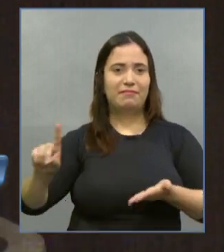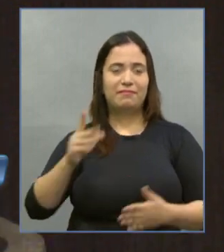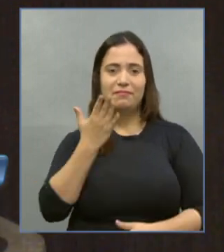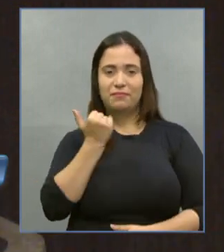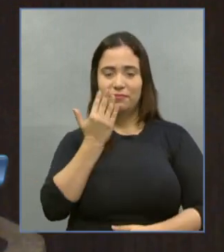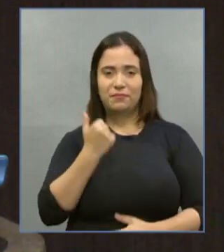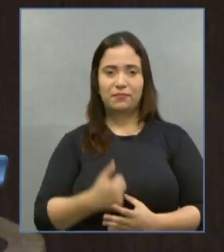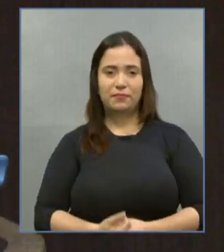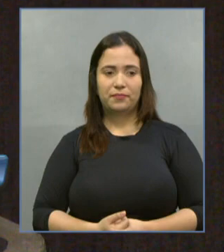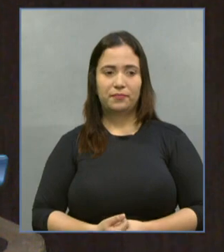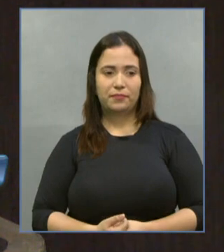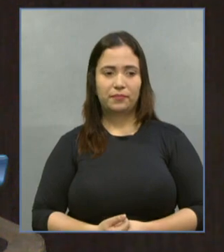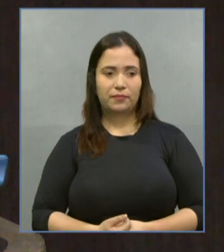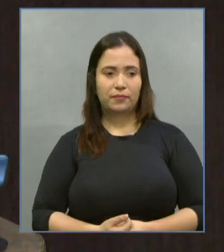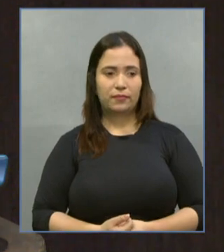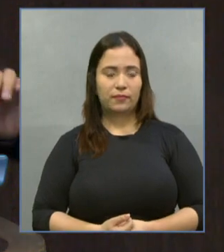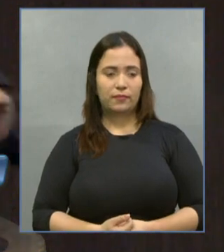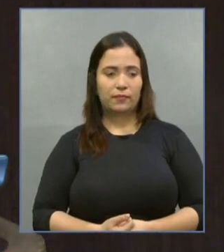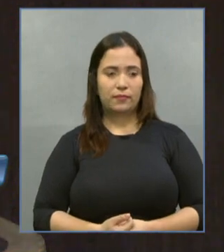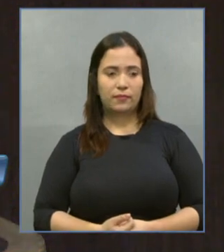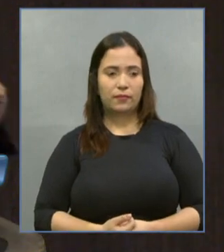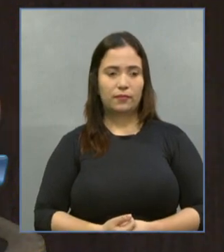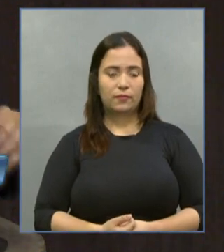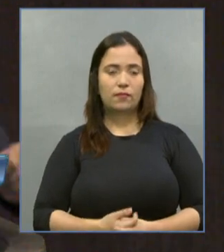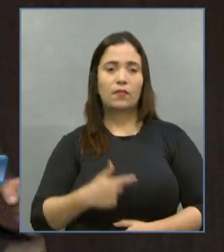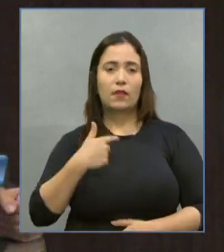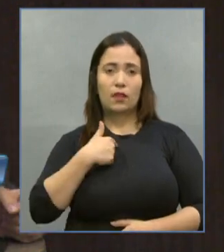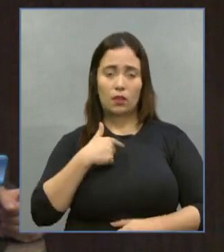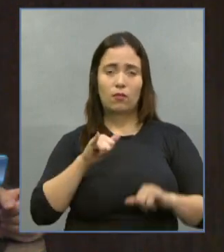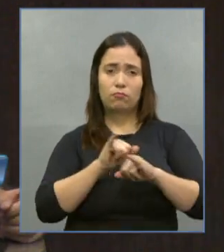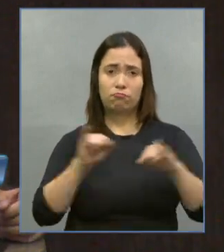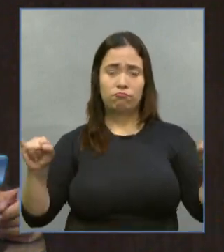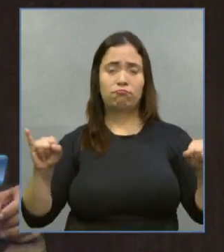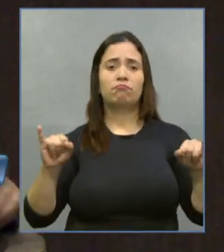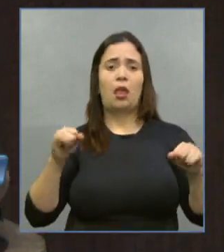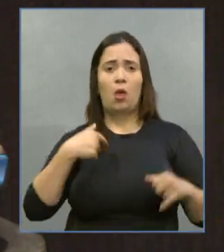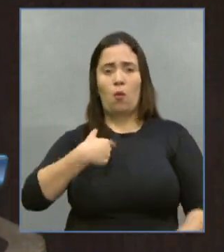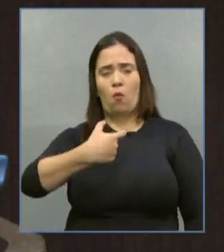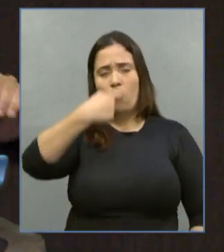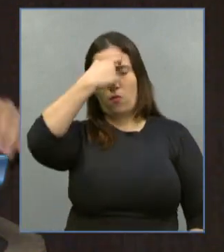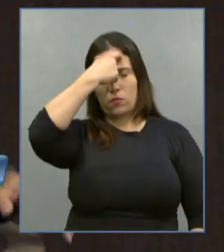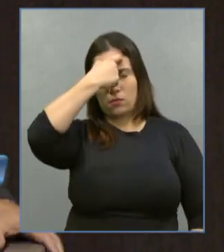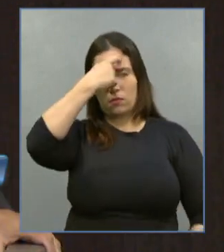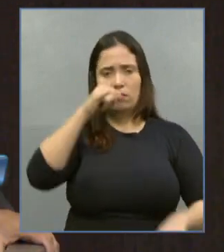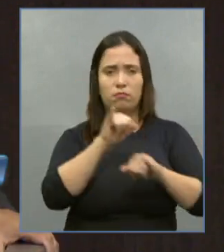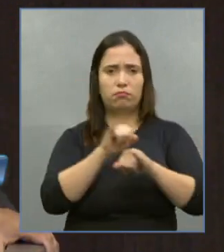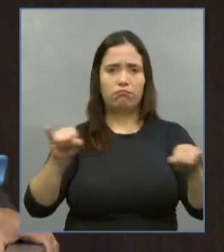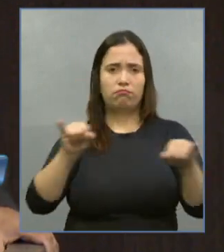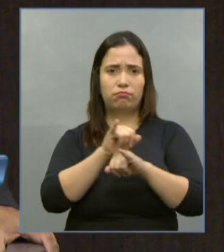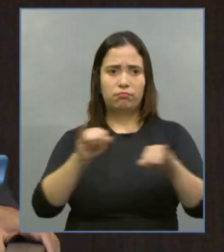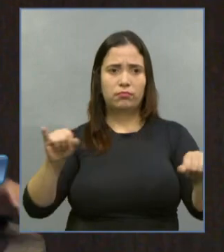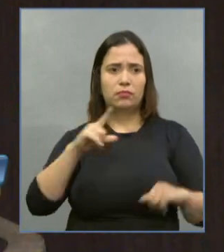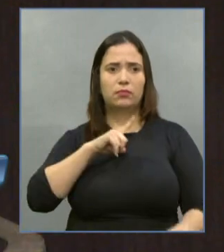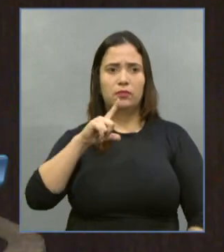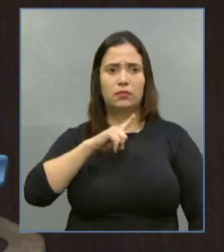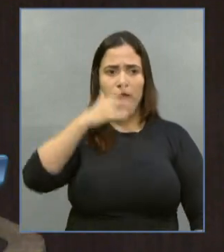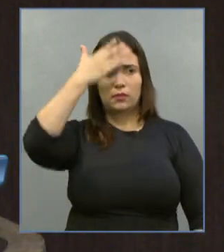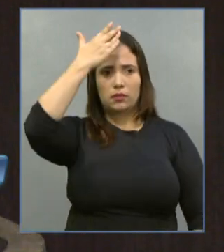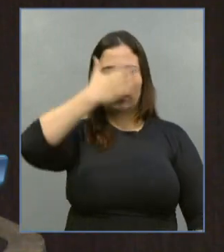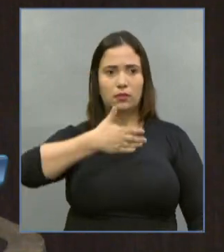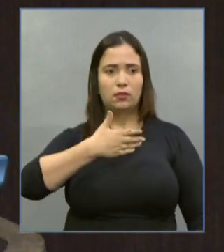alimentares. Veja, eu estou tratando com a máxima sobriedade possível, com a máxima seriedade